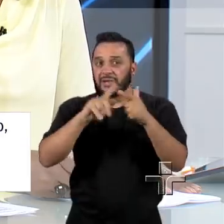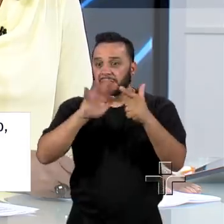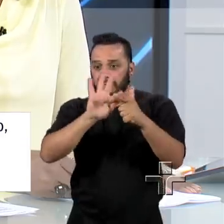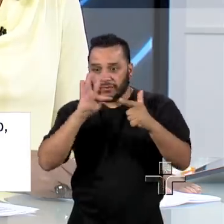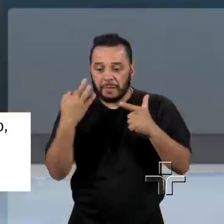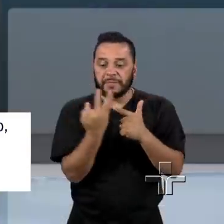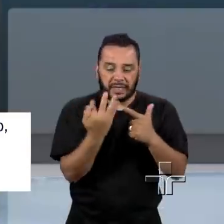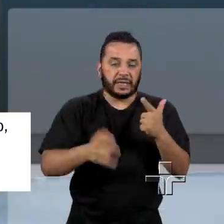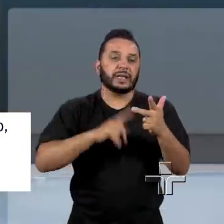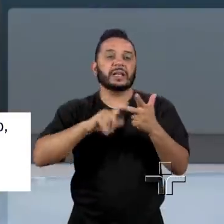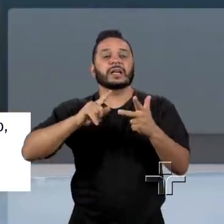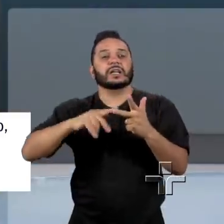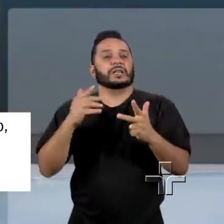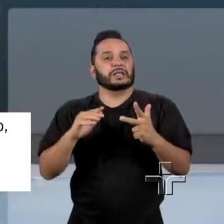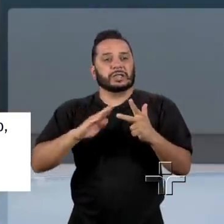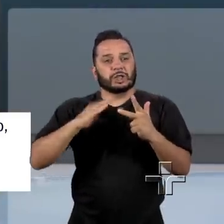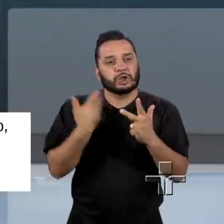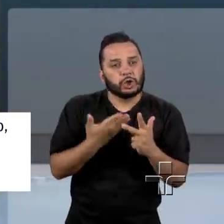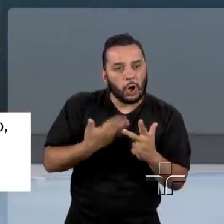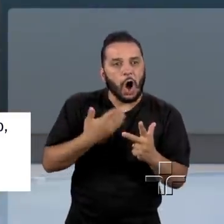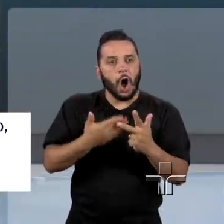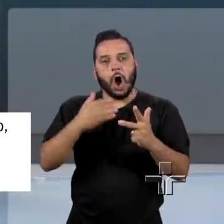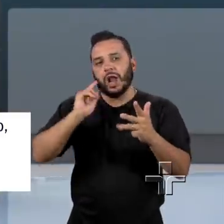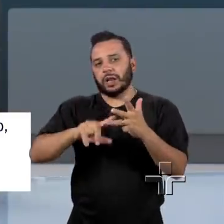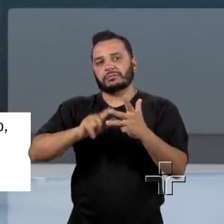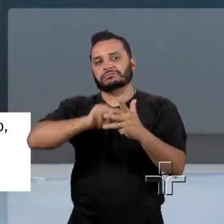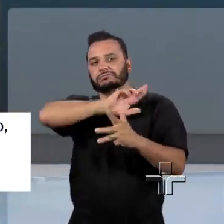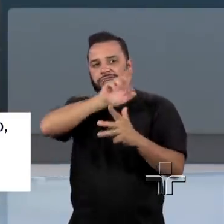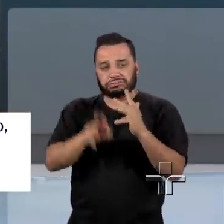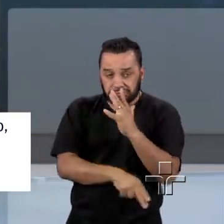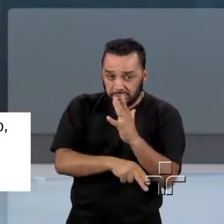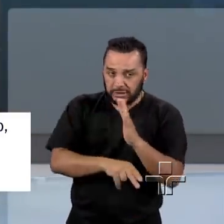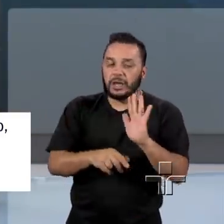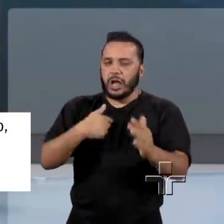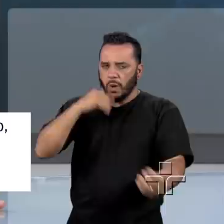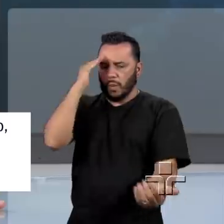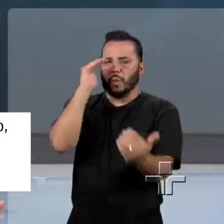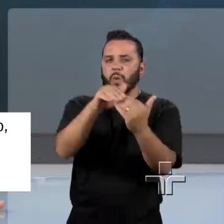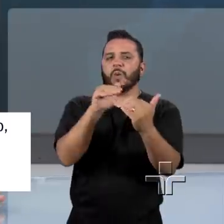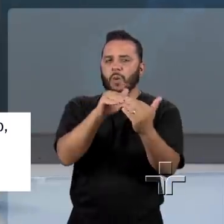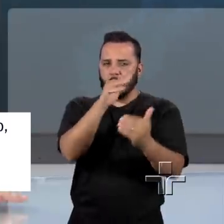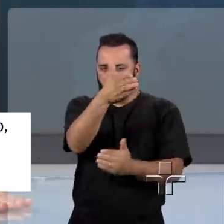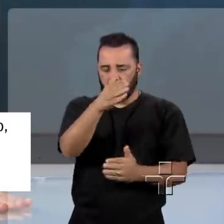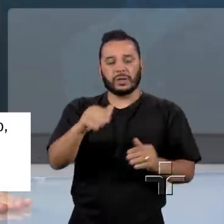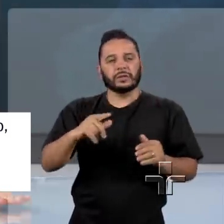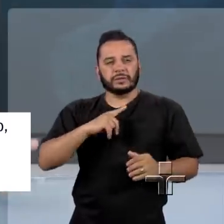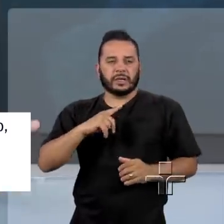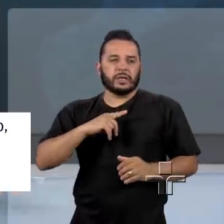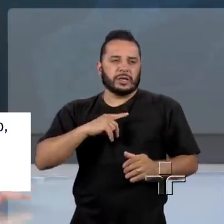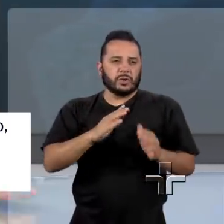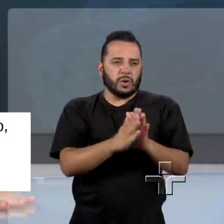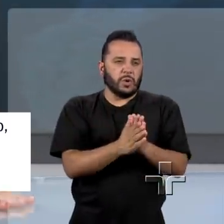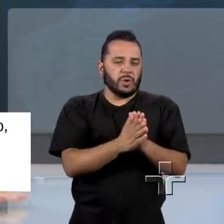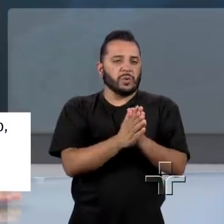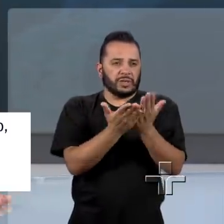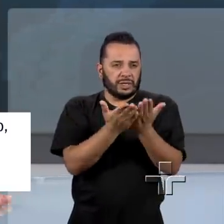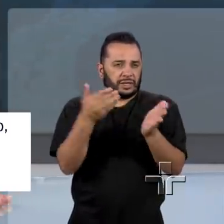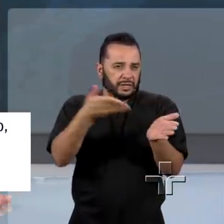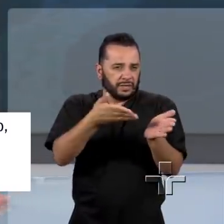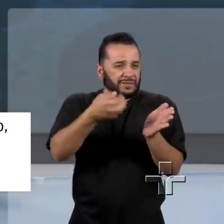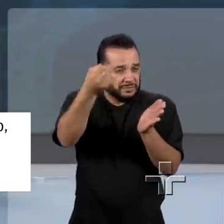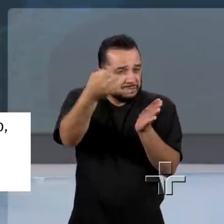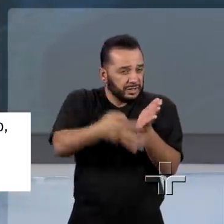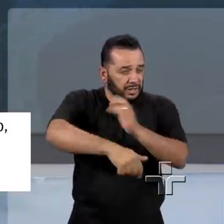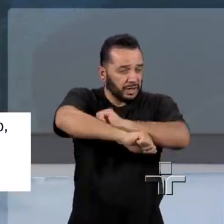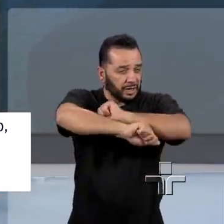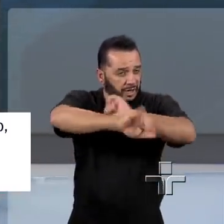na escola, em todos os lugares. Então, é nesse sentido que eu concordo e não há pessoa melhor do que o Liviano para falar isso, porque ele fala com